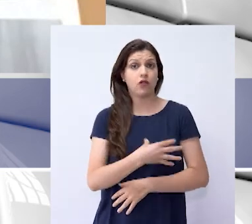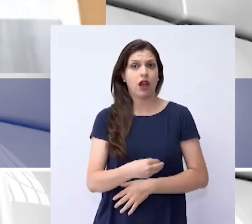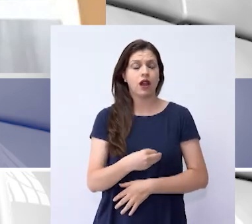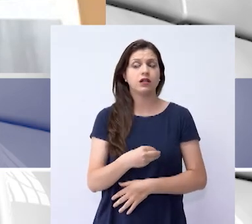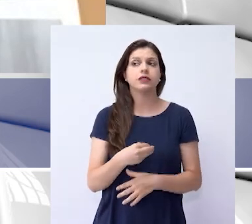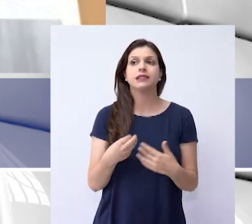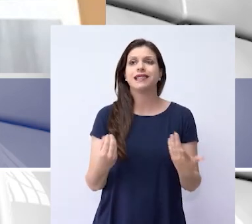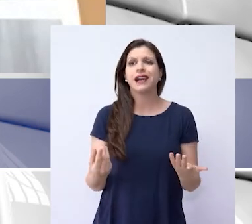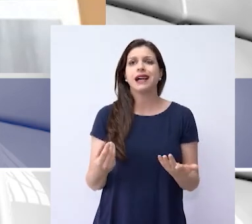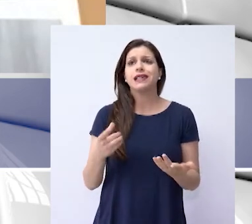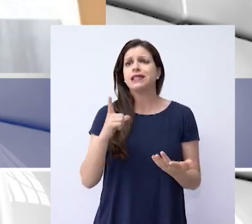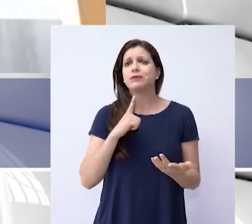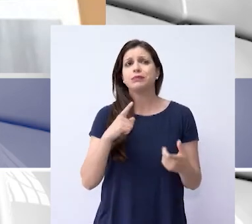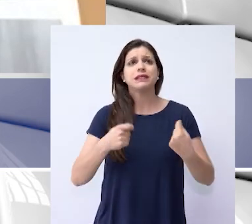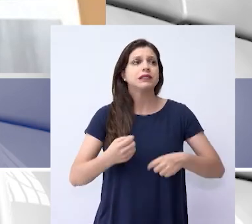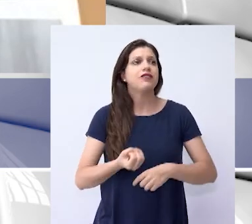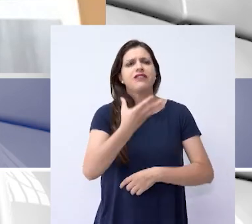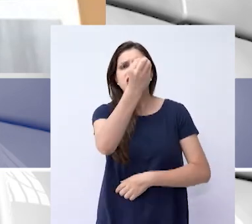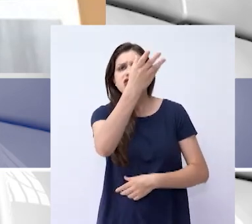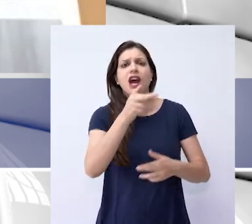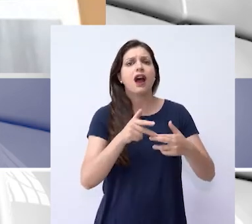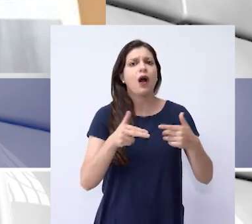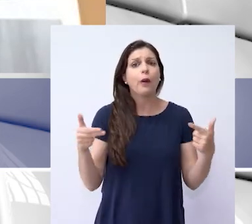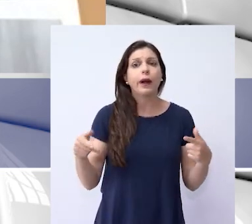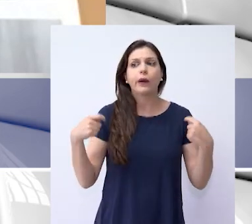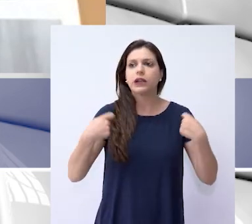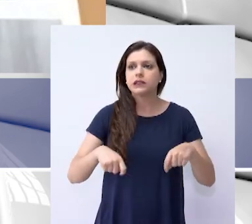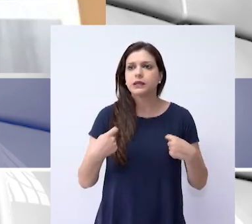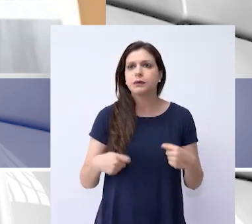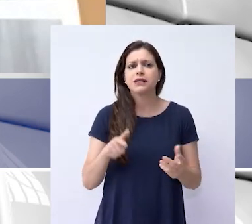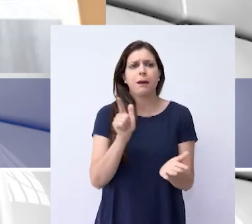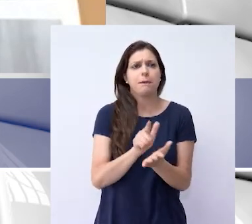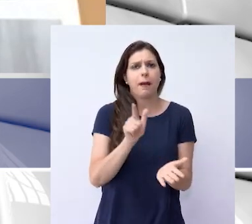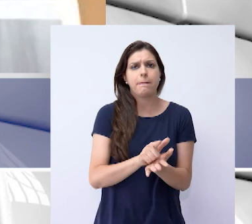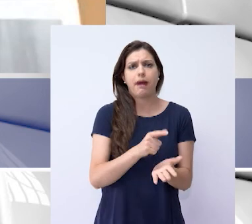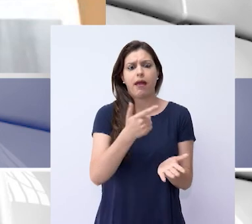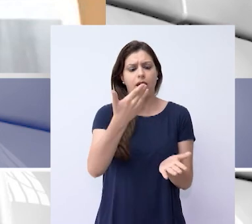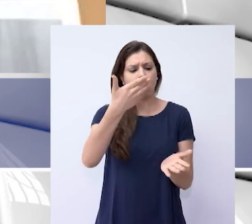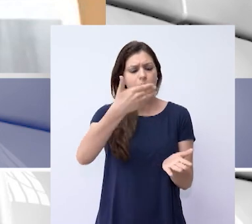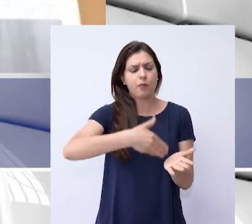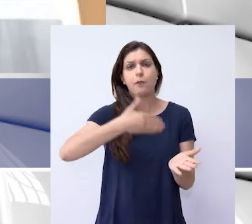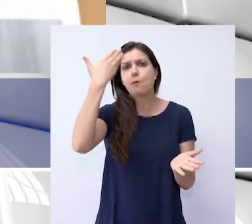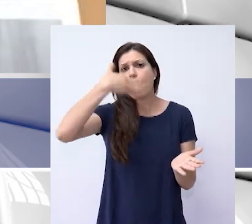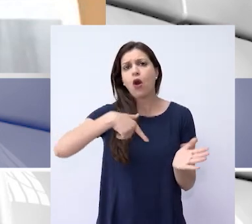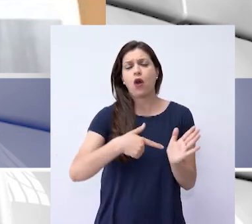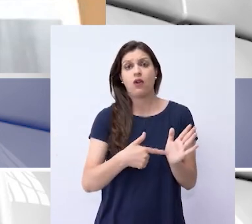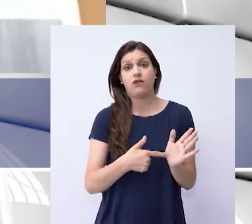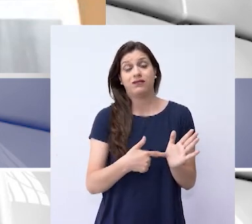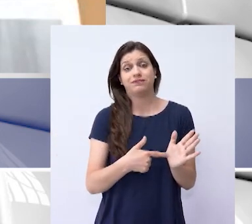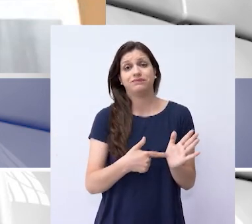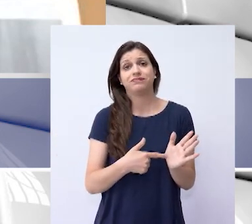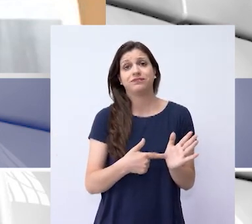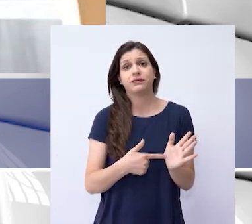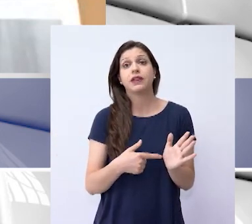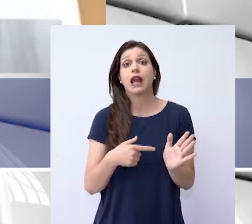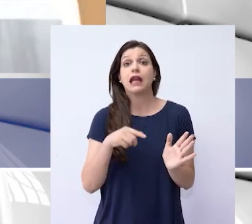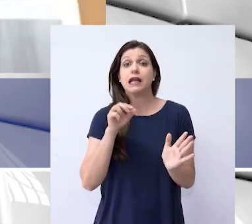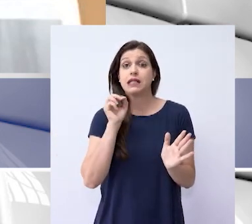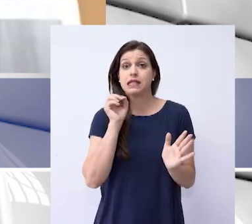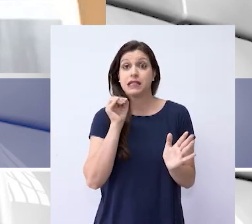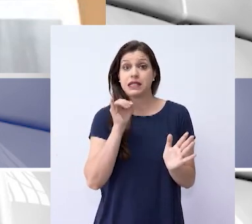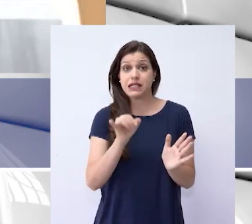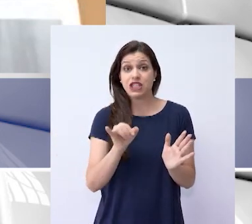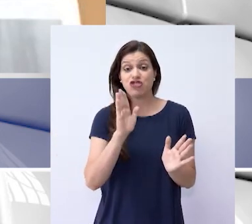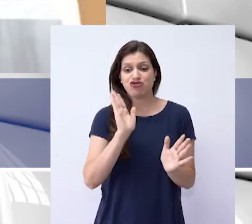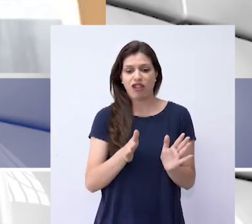momento em que tem algum procedimento de viagem, por exemplo, tem que andar com vários papéis,